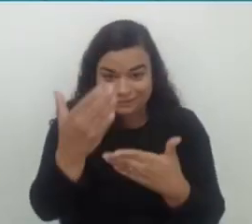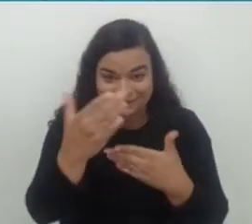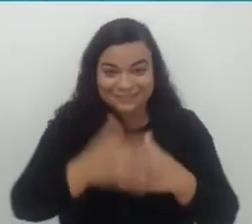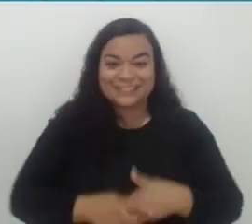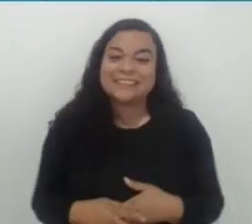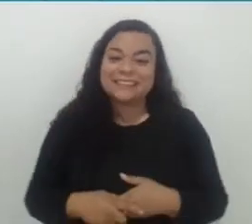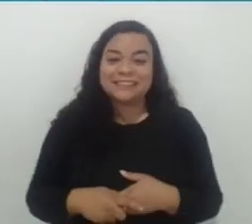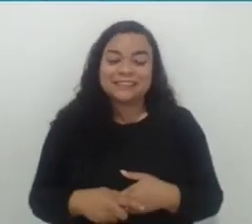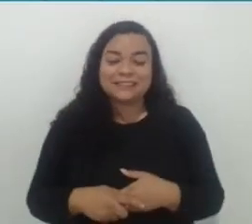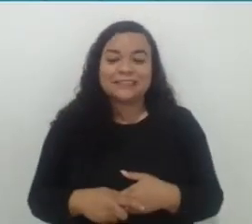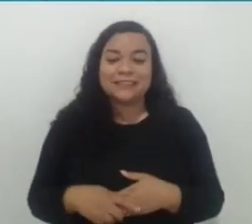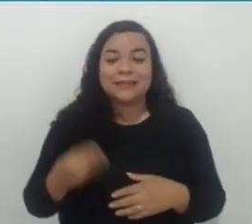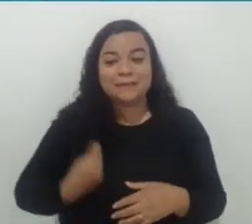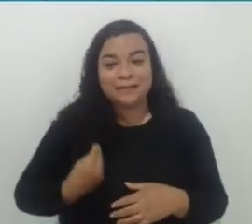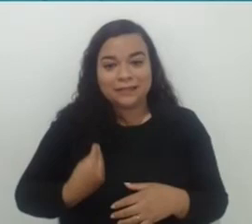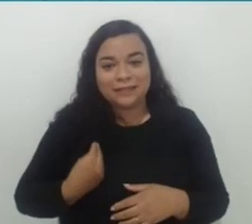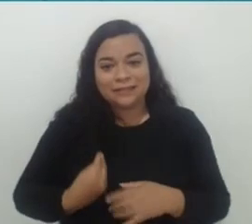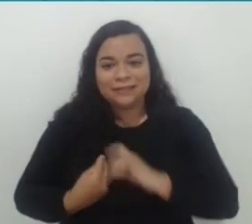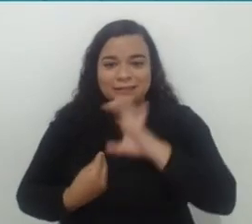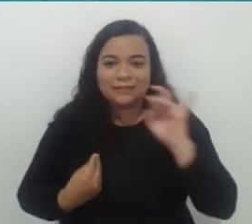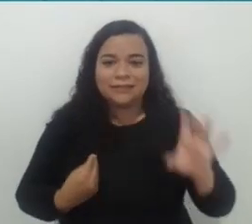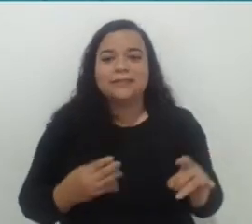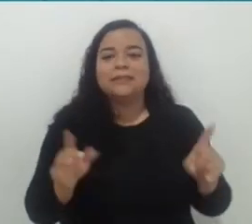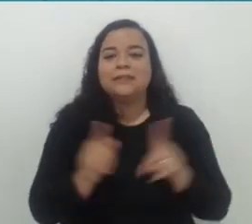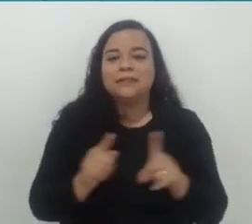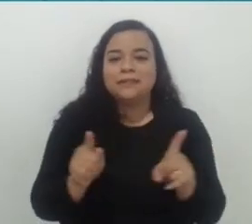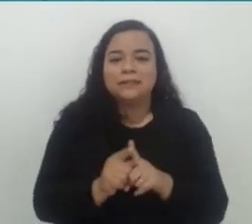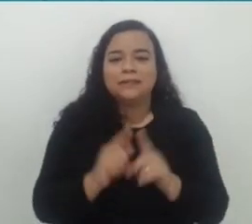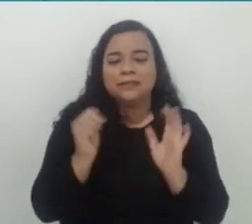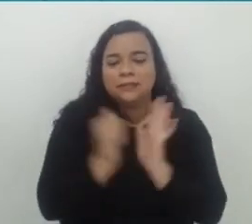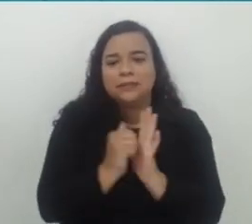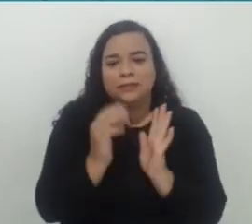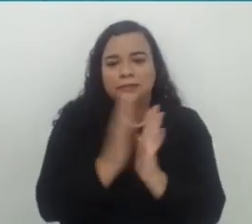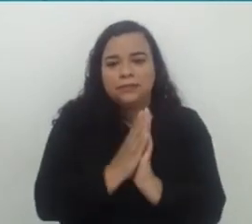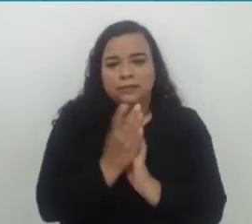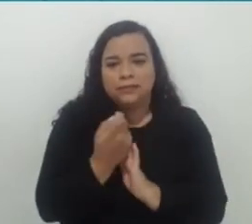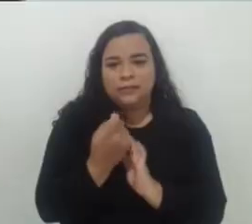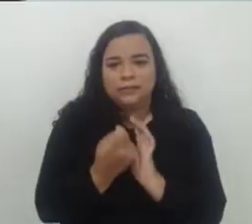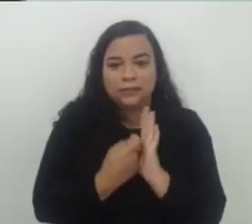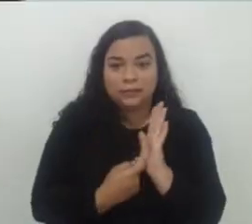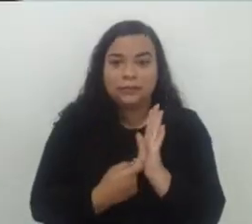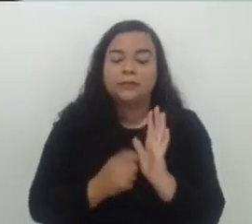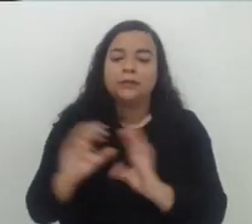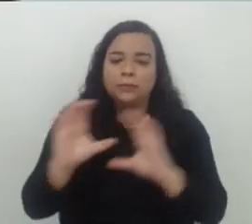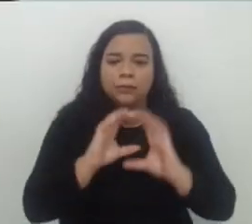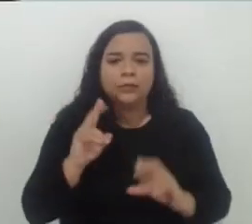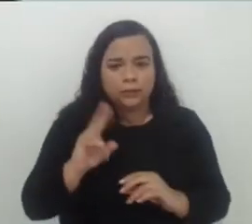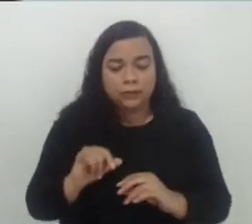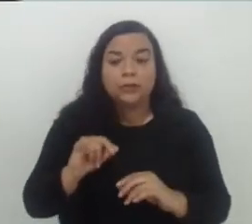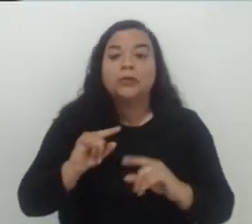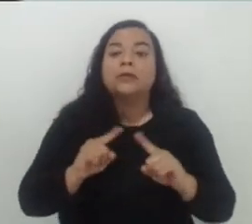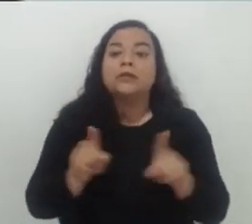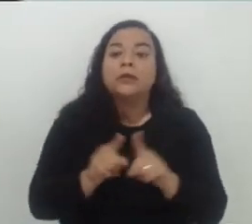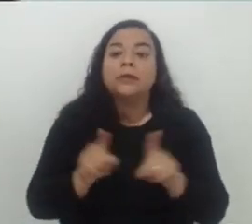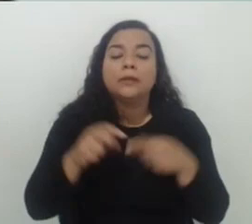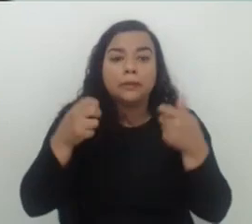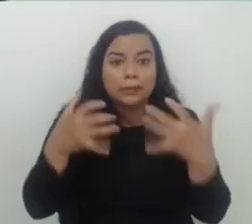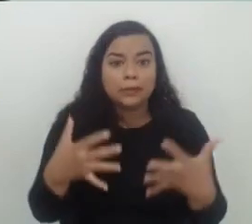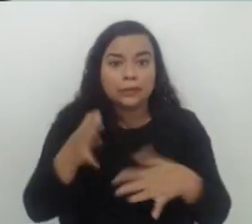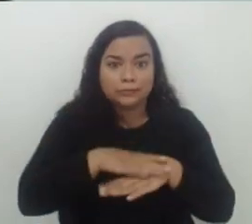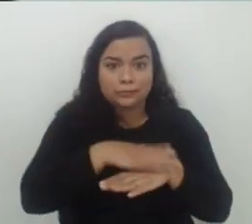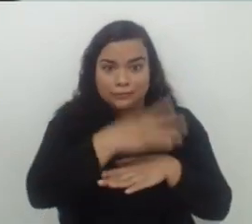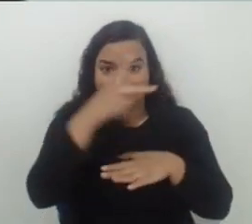na presença e será escrito quando o tribunal nos comunicar. Mas dizer que esse gesto de Vossas